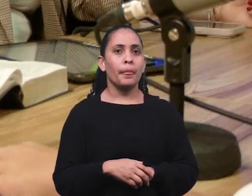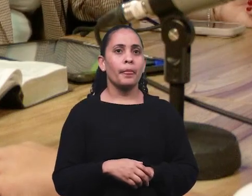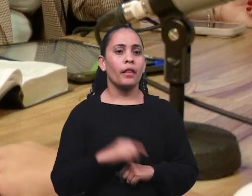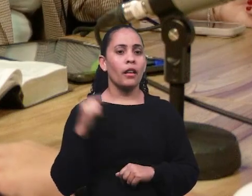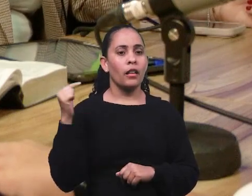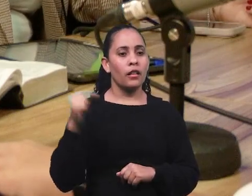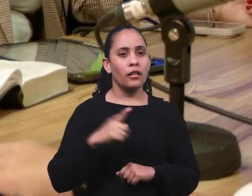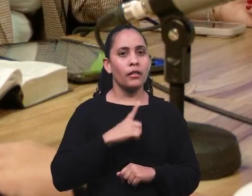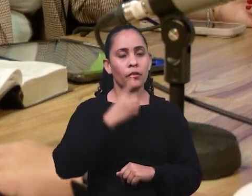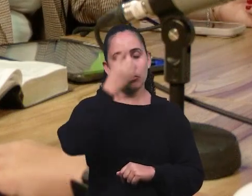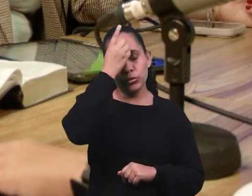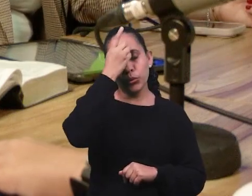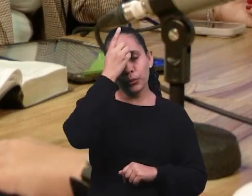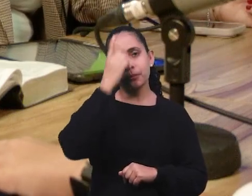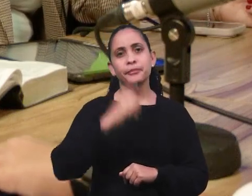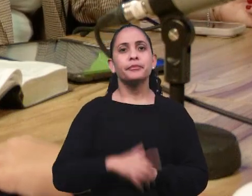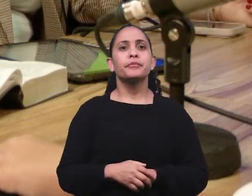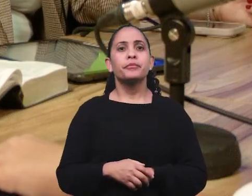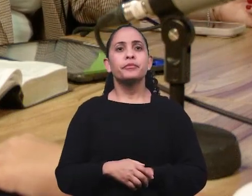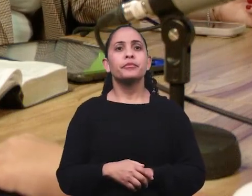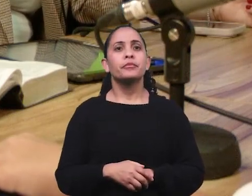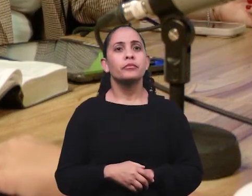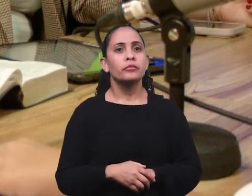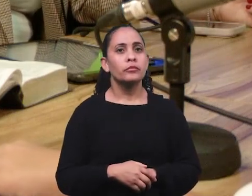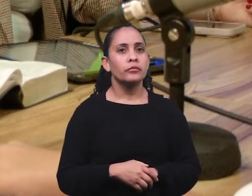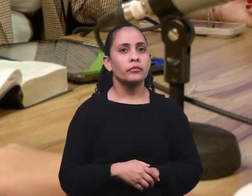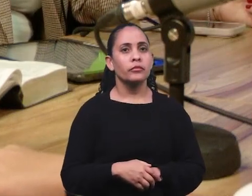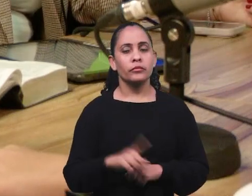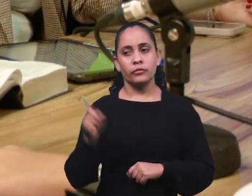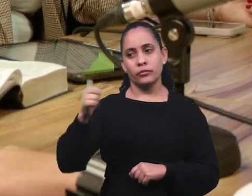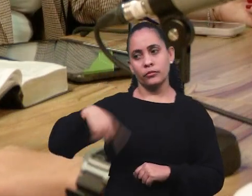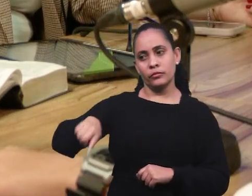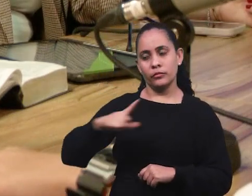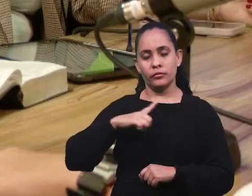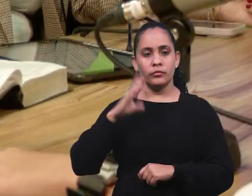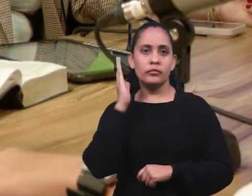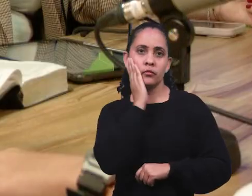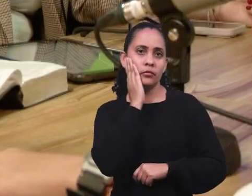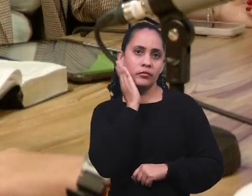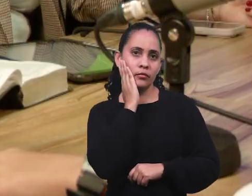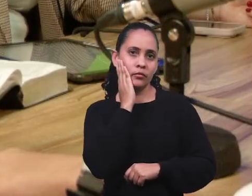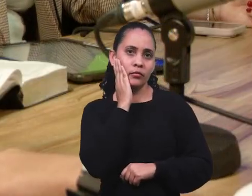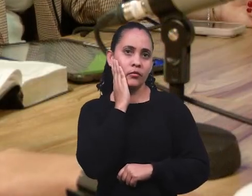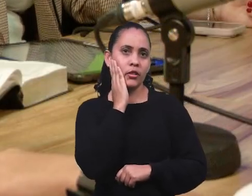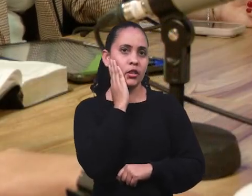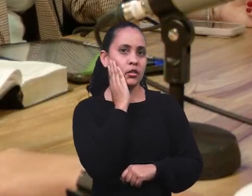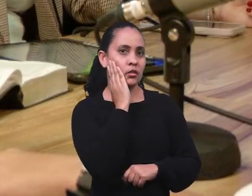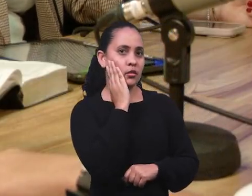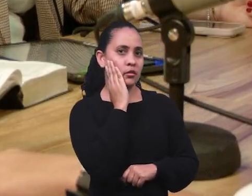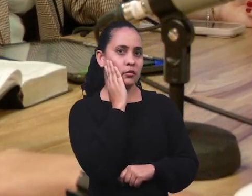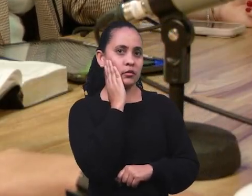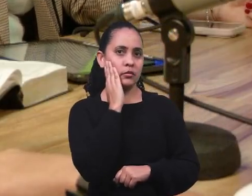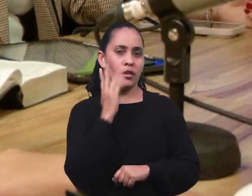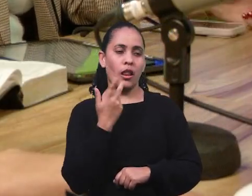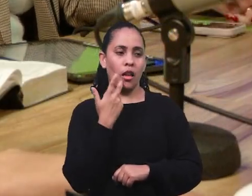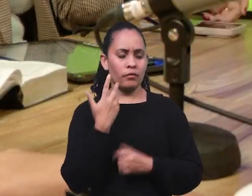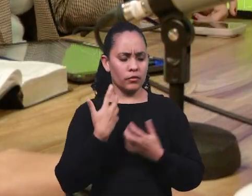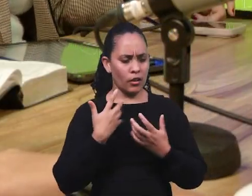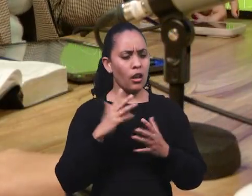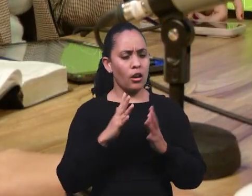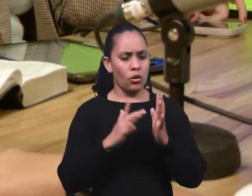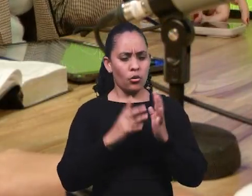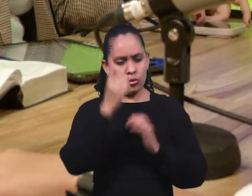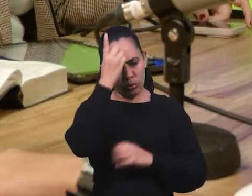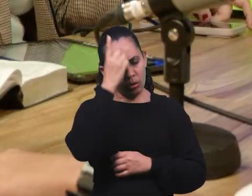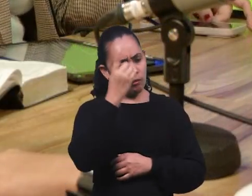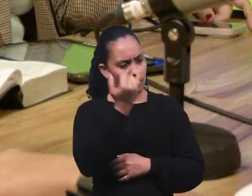corpo, existir um dom com o qual vocês tenham se identificado. E depois vocês tenham se